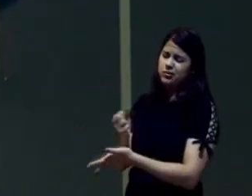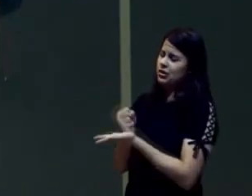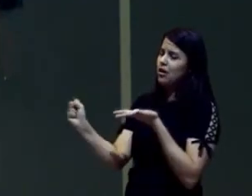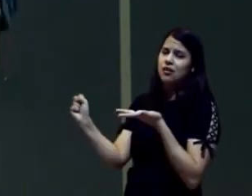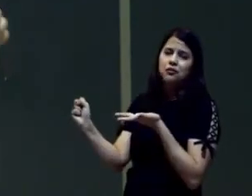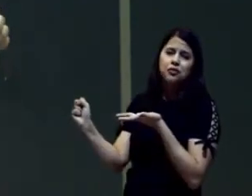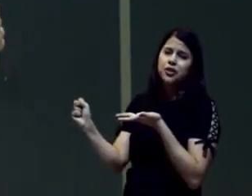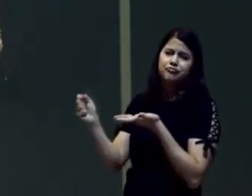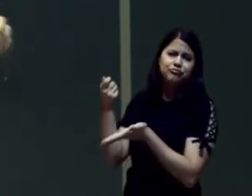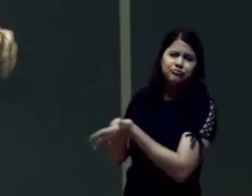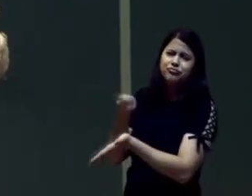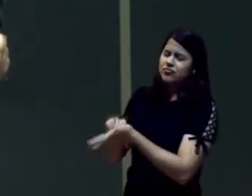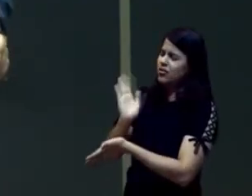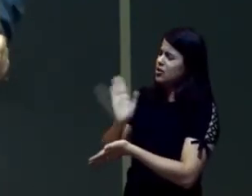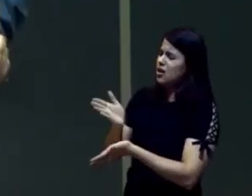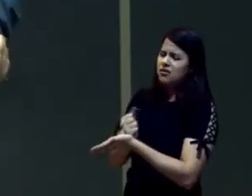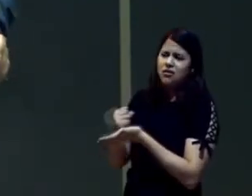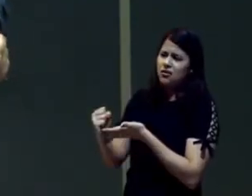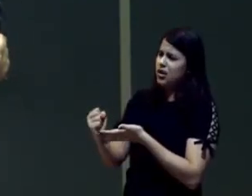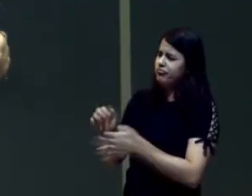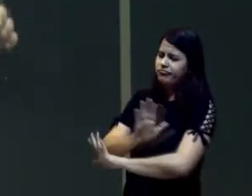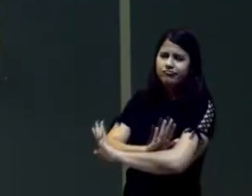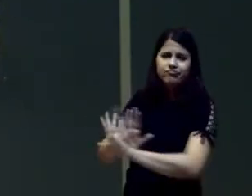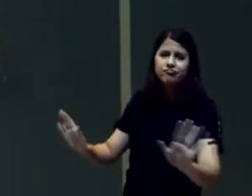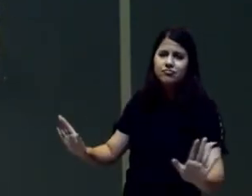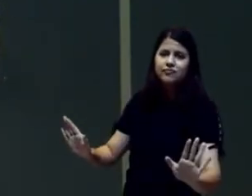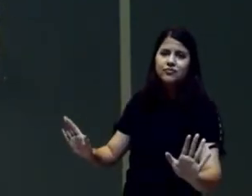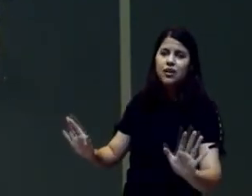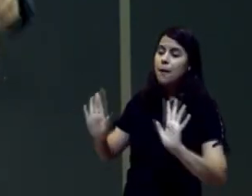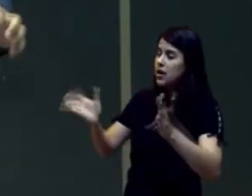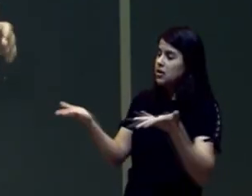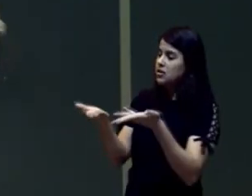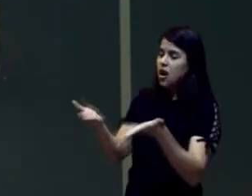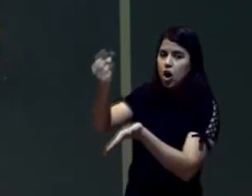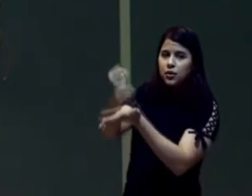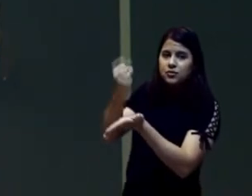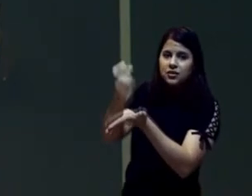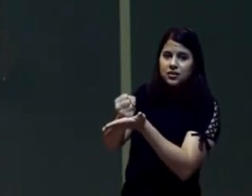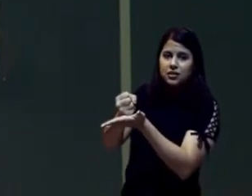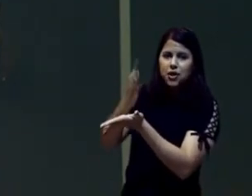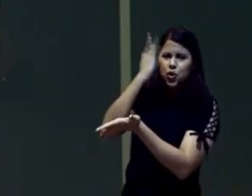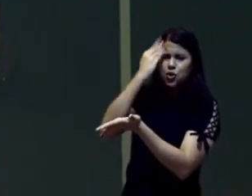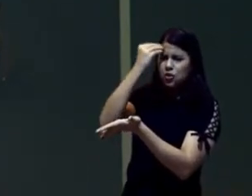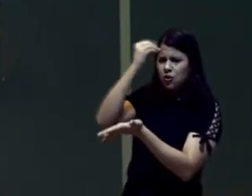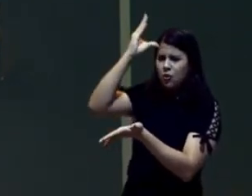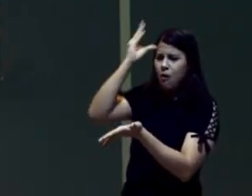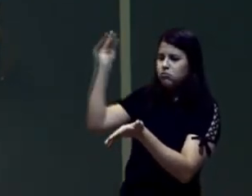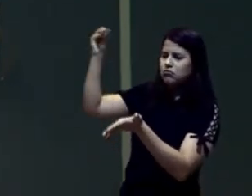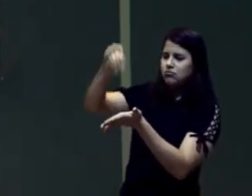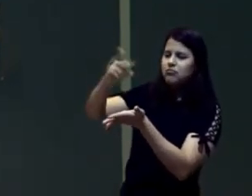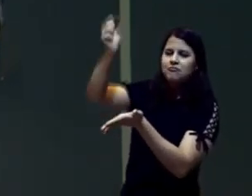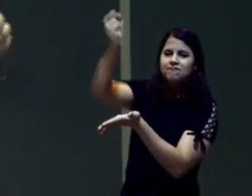A carreira para mim está completada. E eu te entrego o meu testamento. Eu